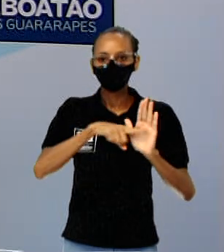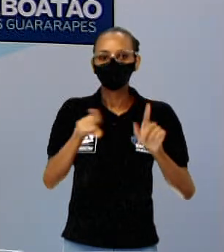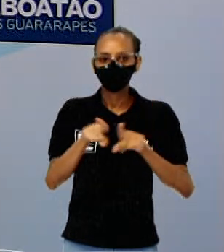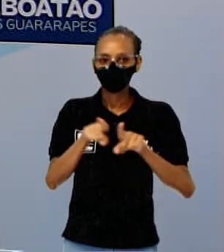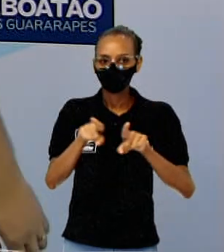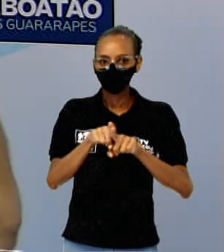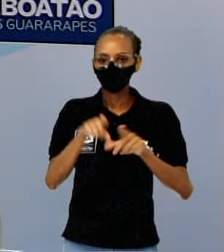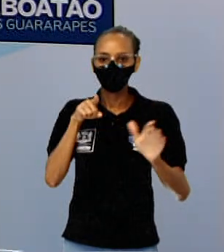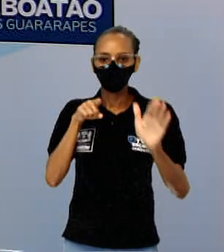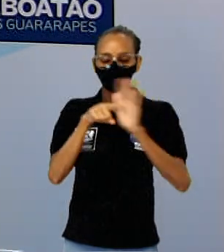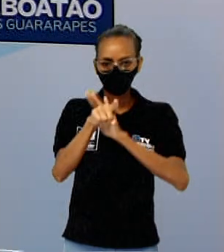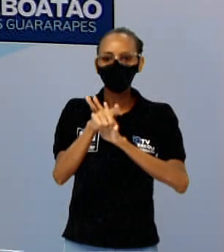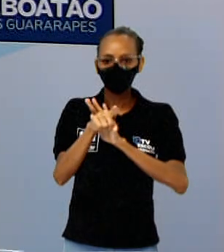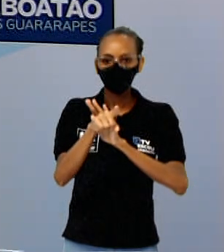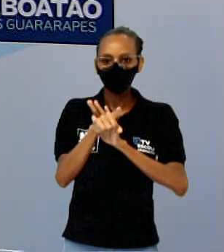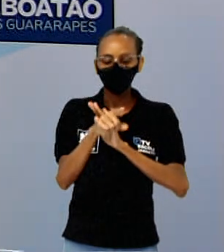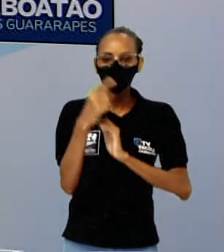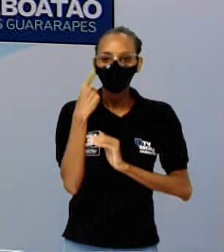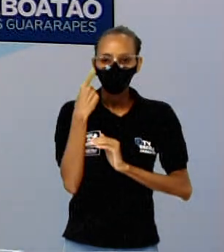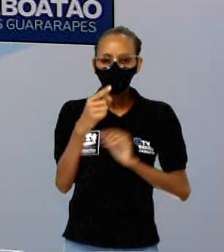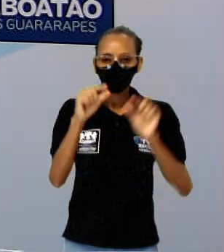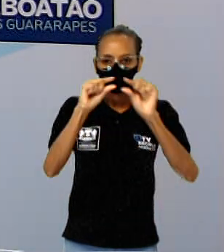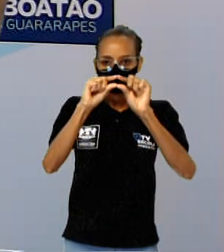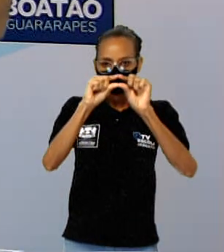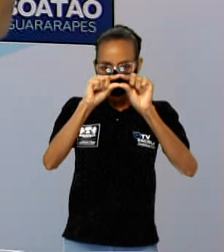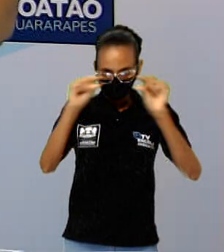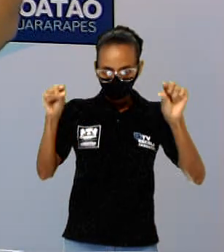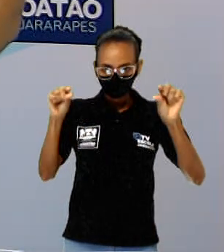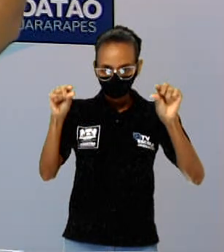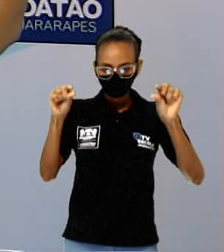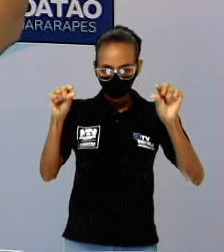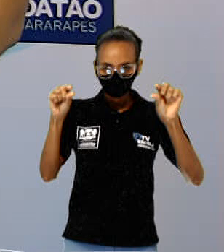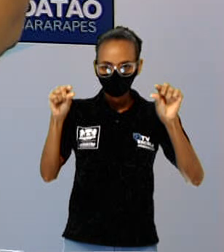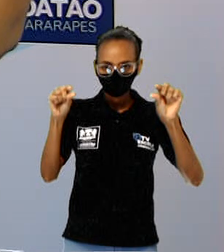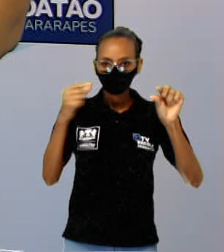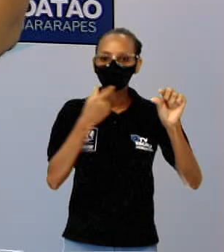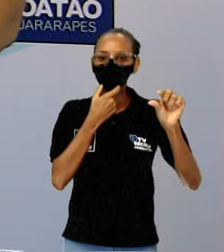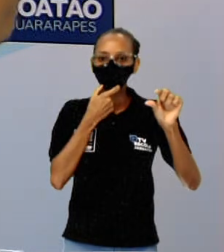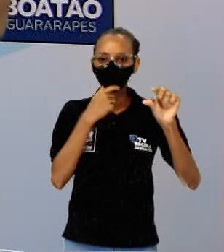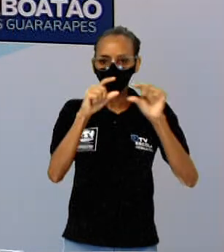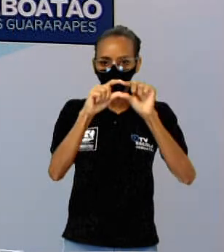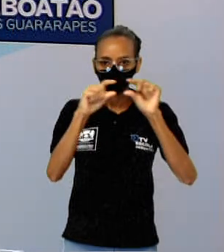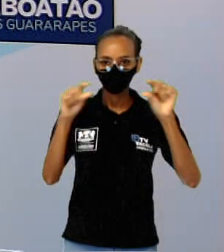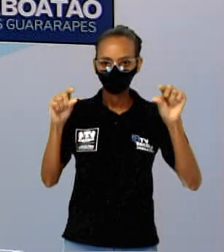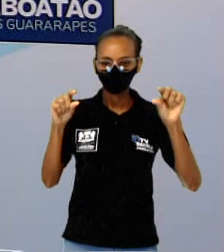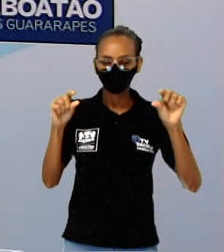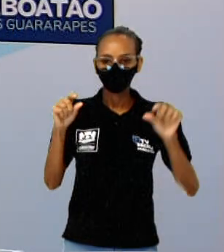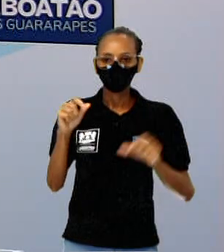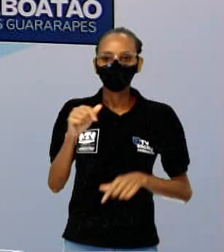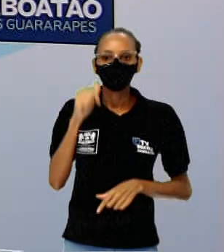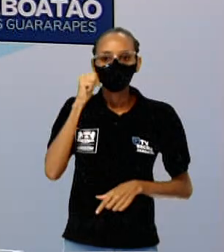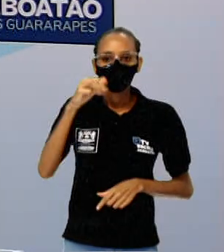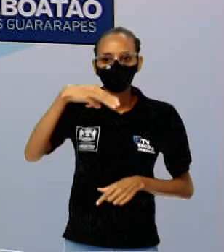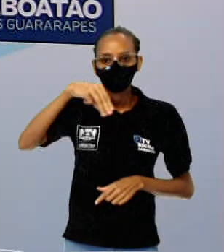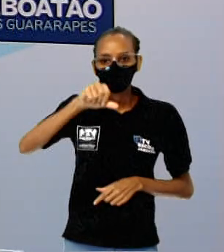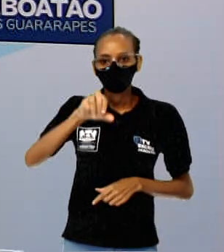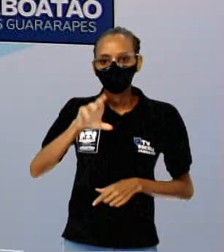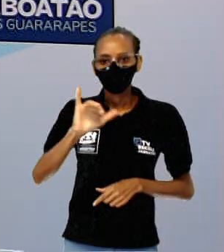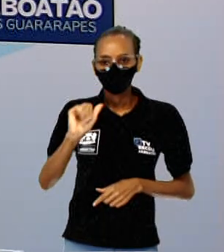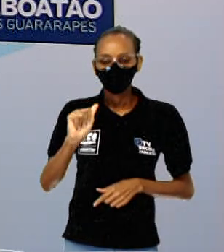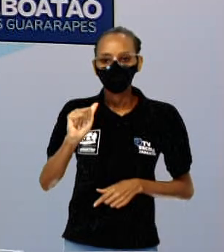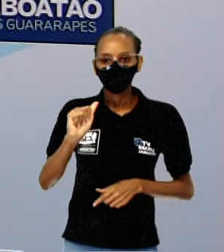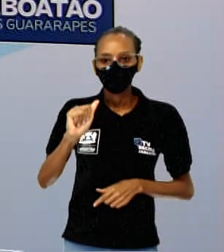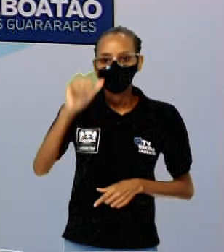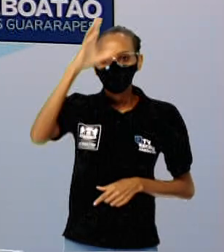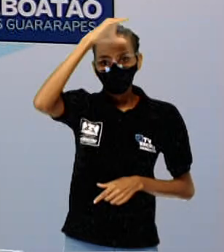certo? Dê uma olhadinha. Maria drank all my soda. Maria bebeu todo o meu